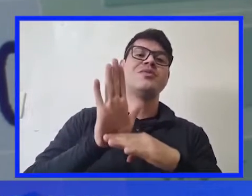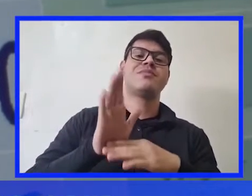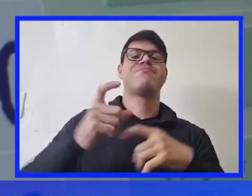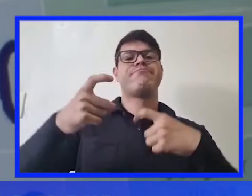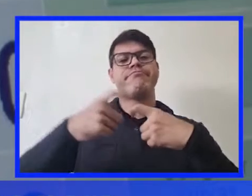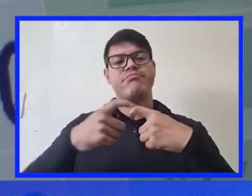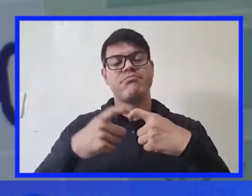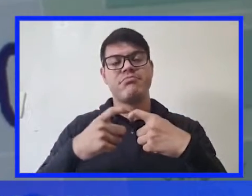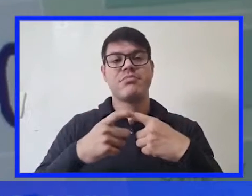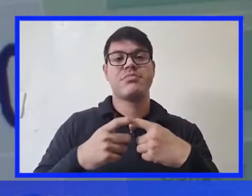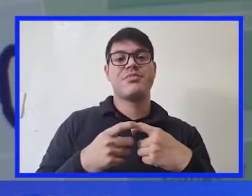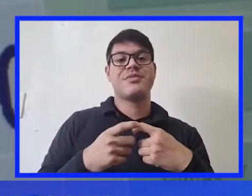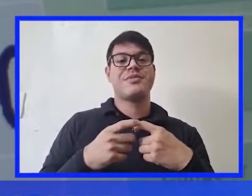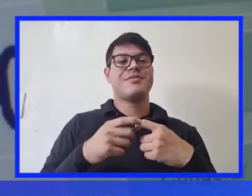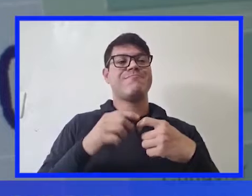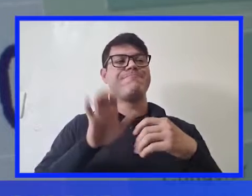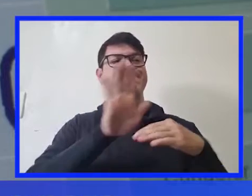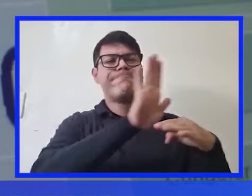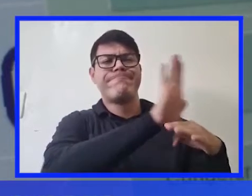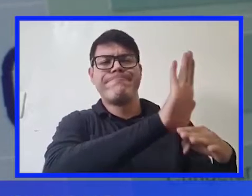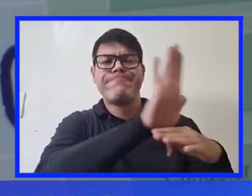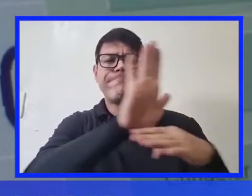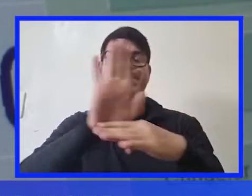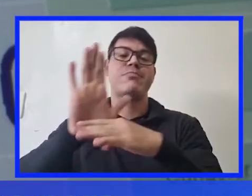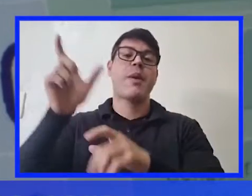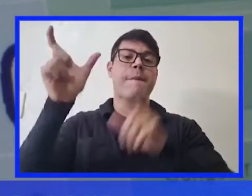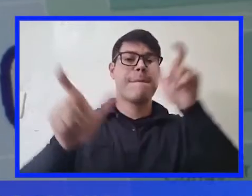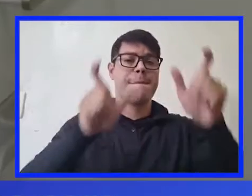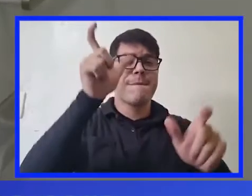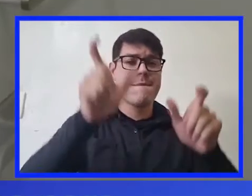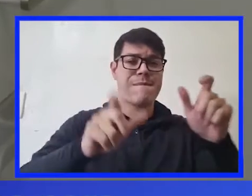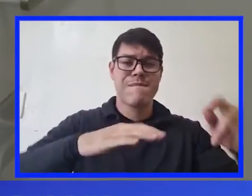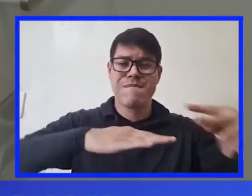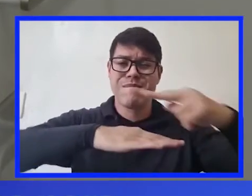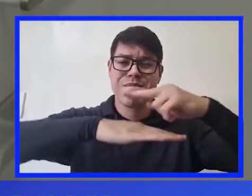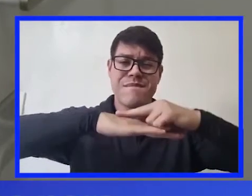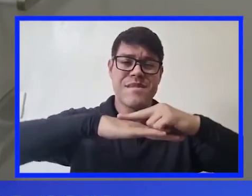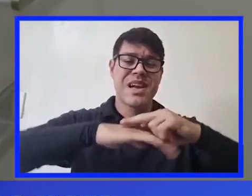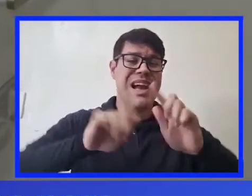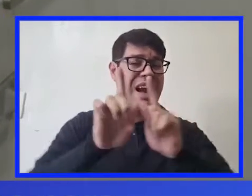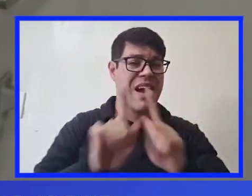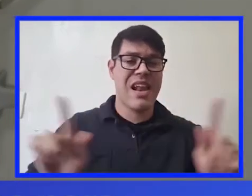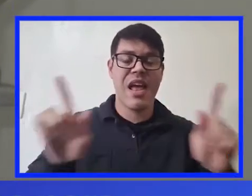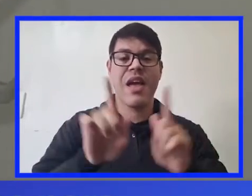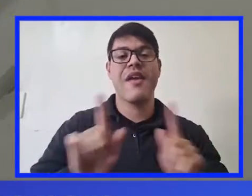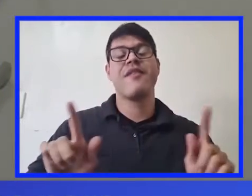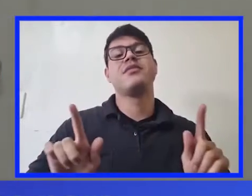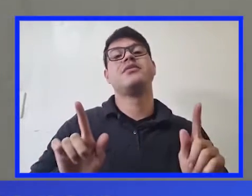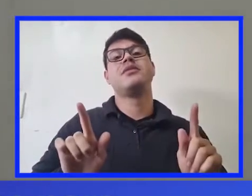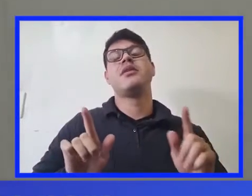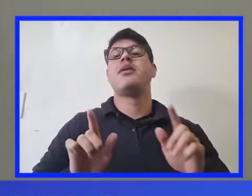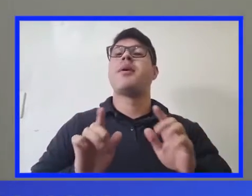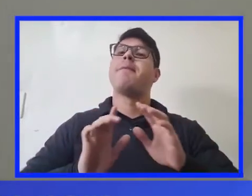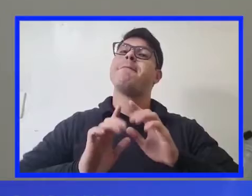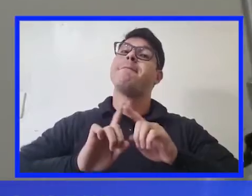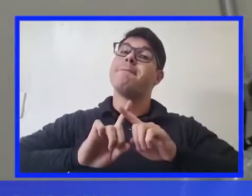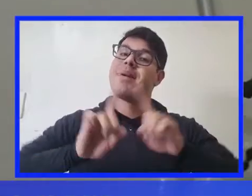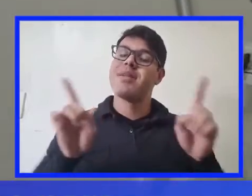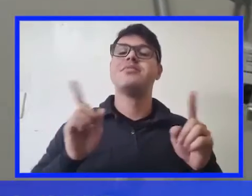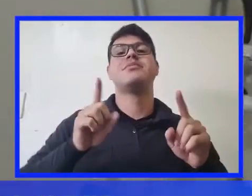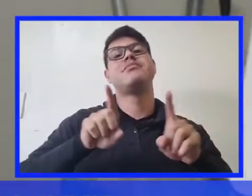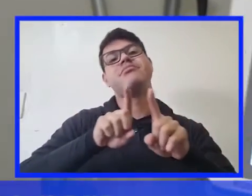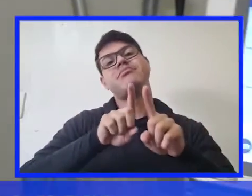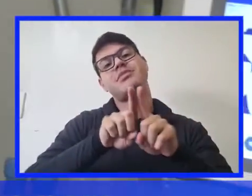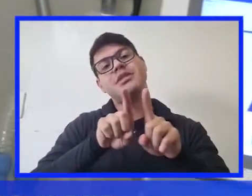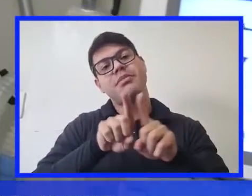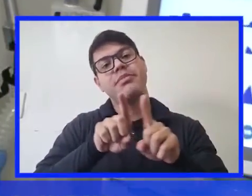a salvar vidas. Apesar da UPA não ser um hospital destinado a pacientes graves, mas o atendimento